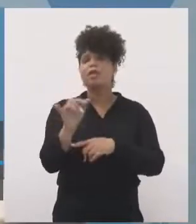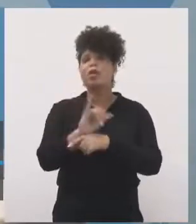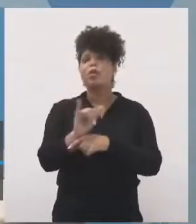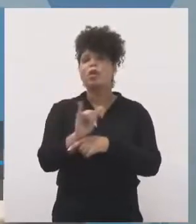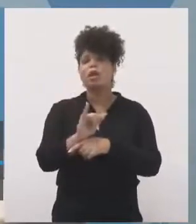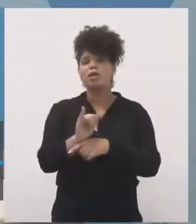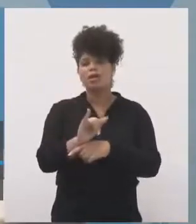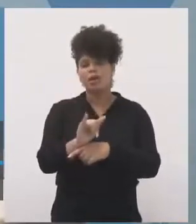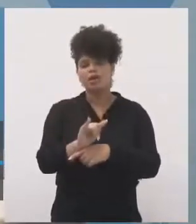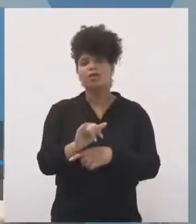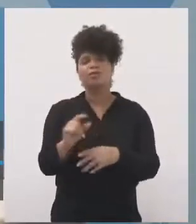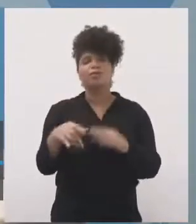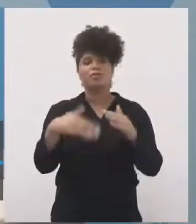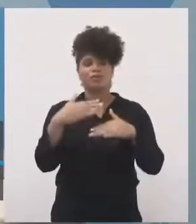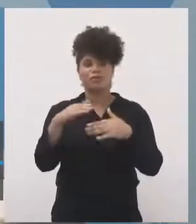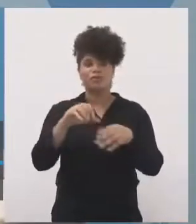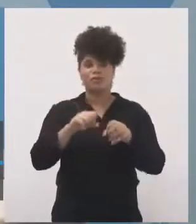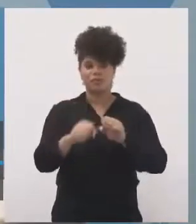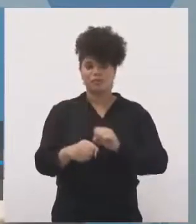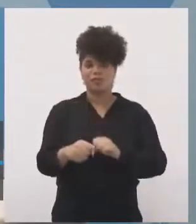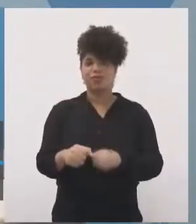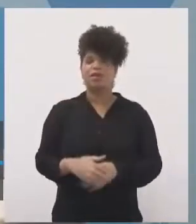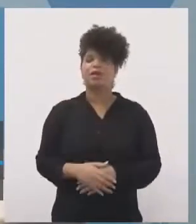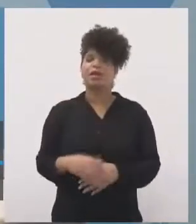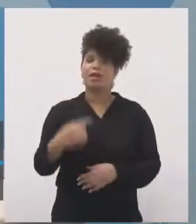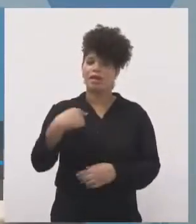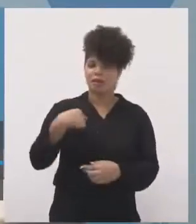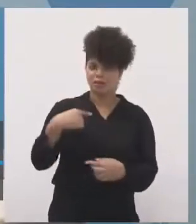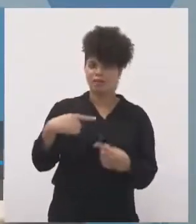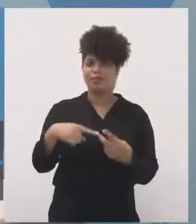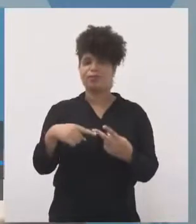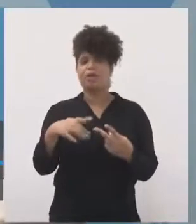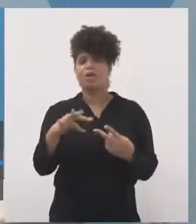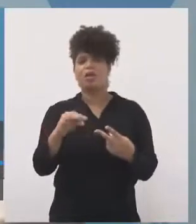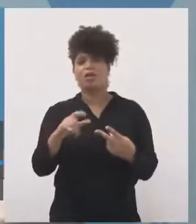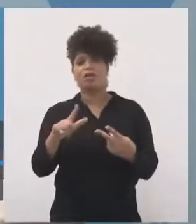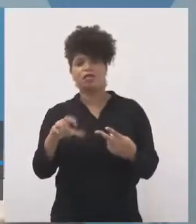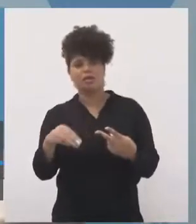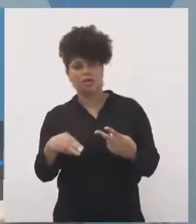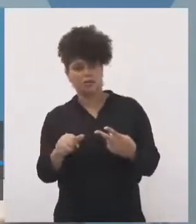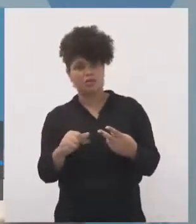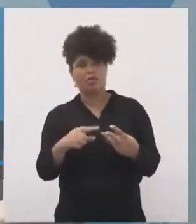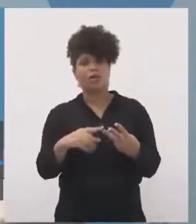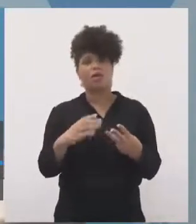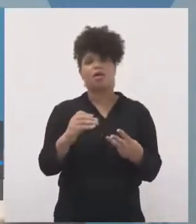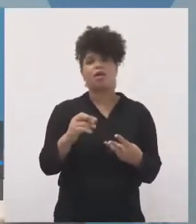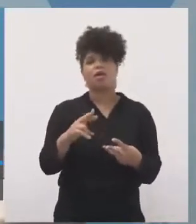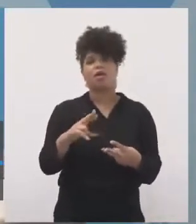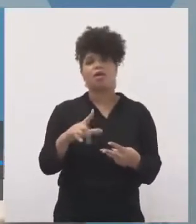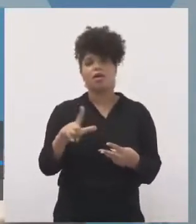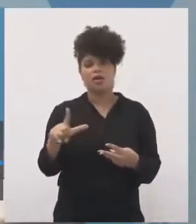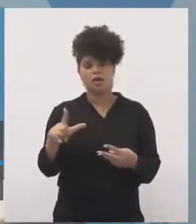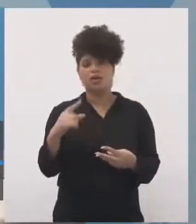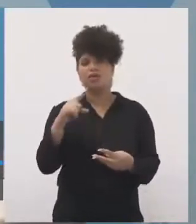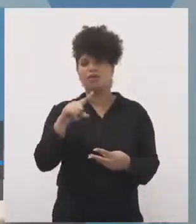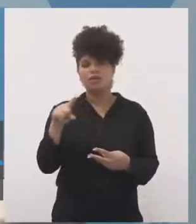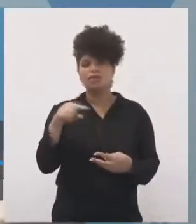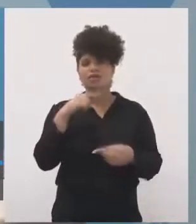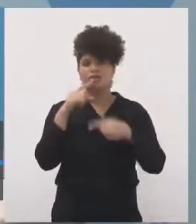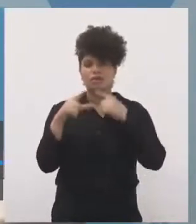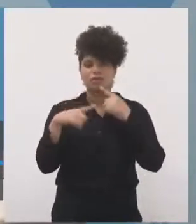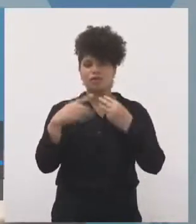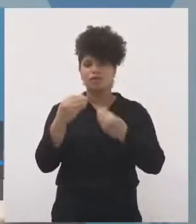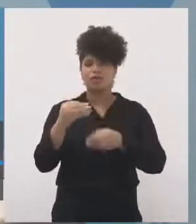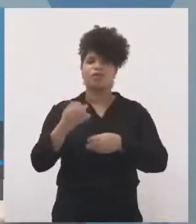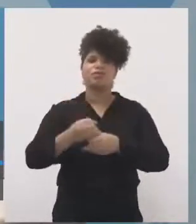assistir posterior. E eu, a Thelma e a Carol estamos no chat. Qualquer dúvida que vocês tenham, por favor, coloquem aqui no chat que a